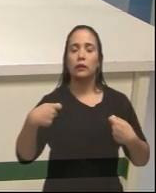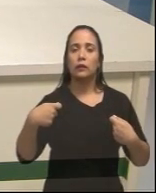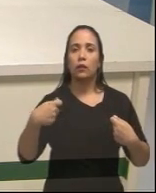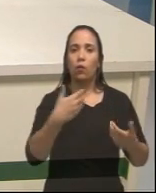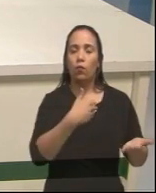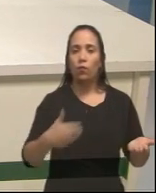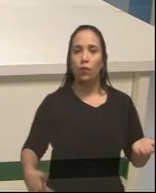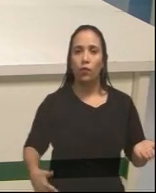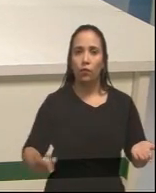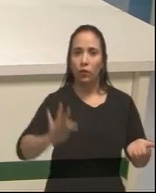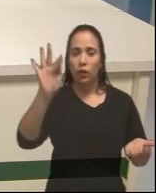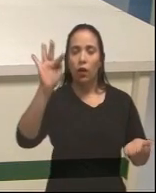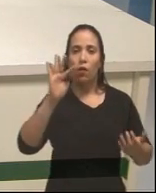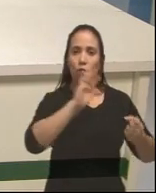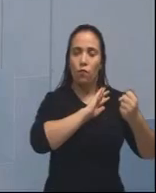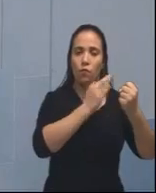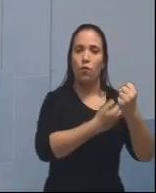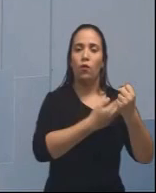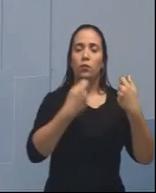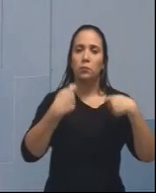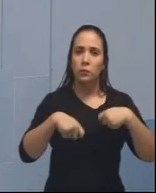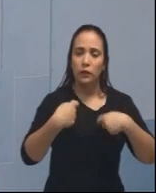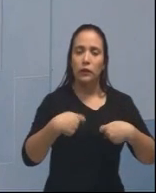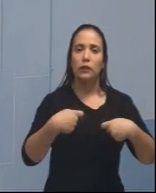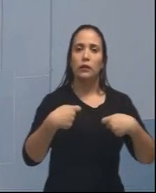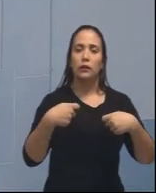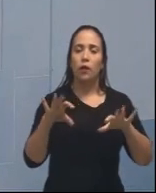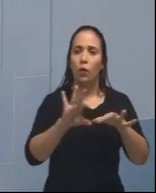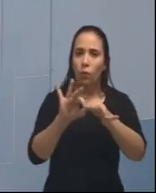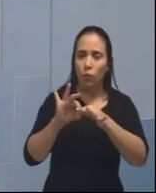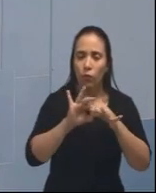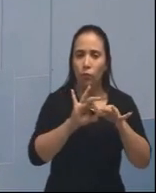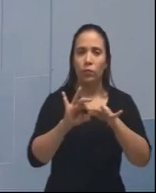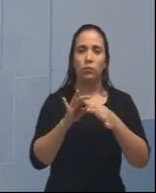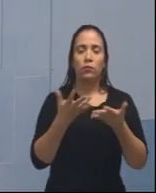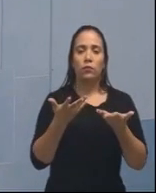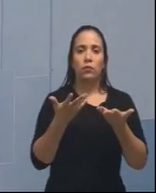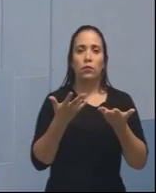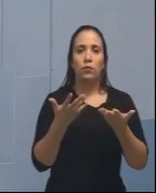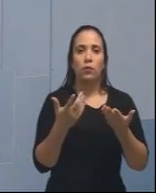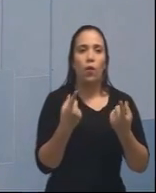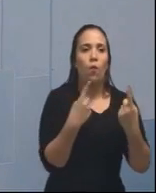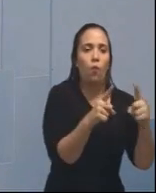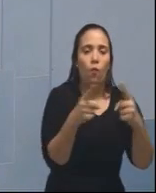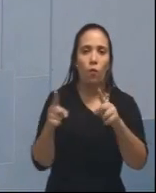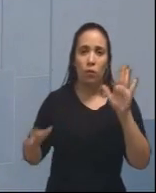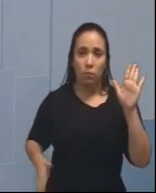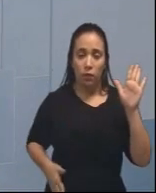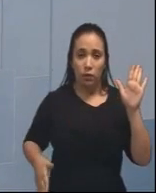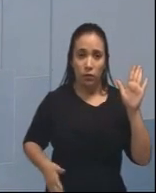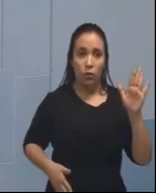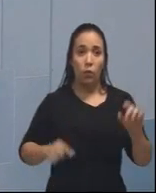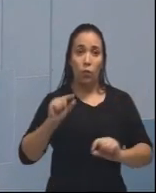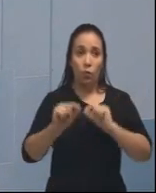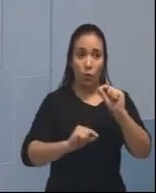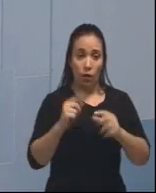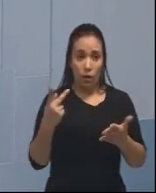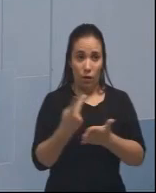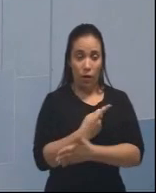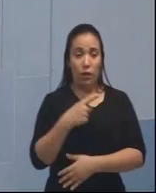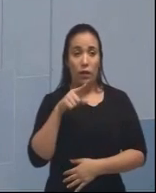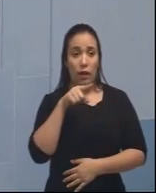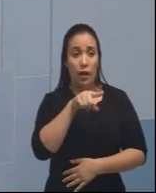para combater mais e mais a bandidagem e todos aqueles que estão fora da lei. O que acontece? O Nelson